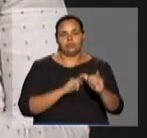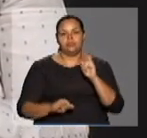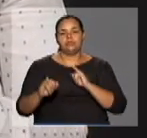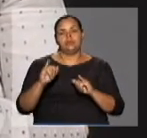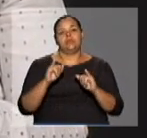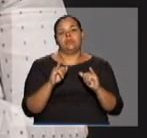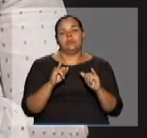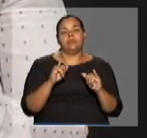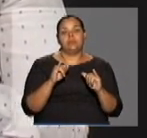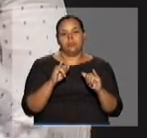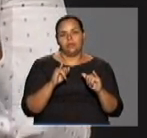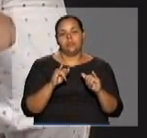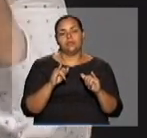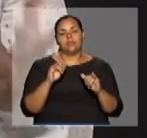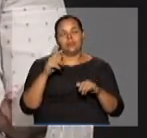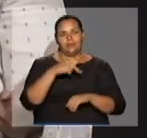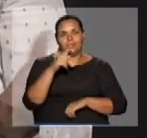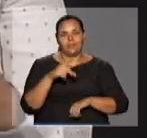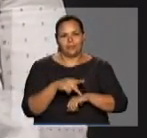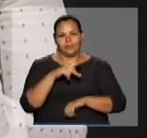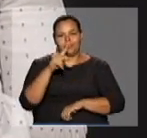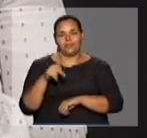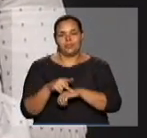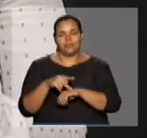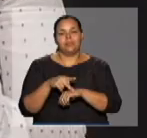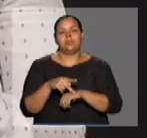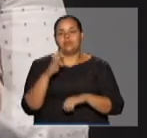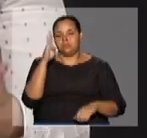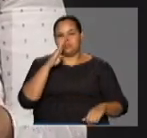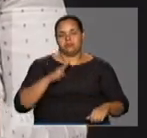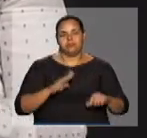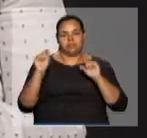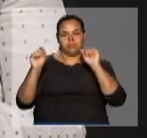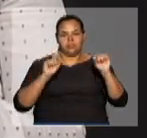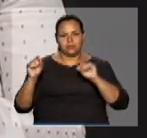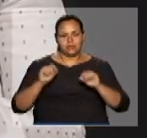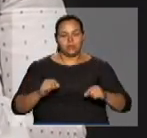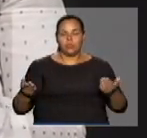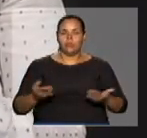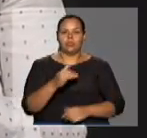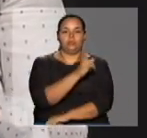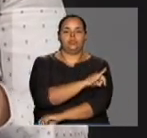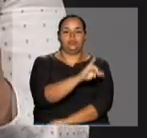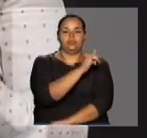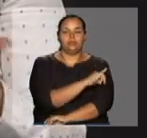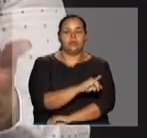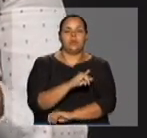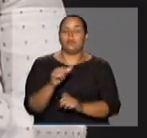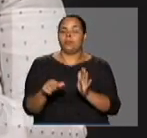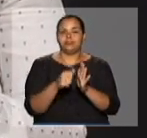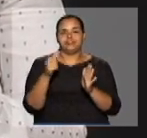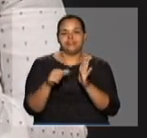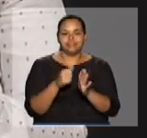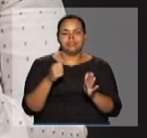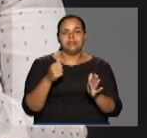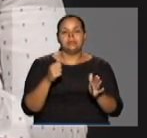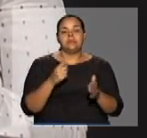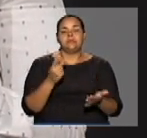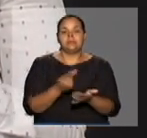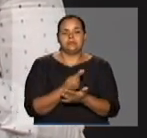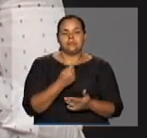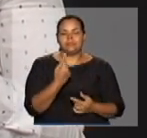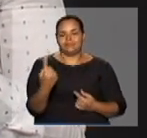divulgação dessas informações pelo país inteiro e agora, no caso do Rio de Janeiro, né, com esses primeiros